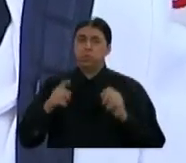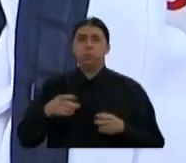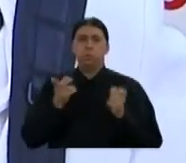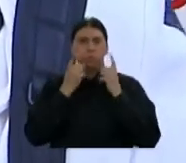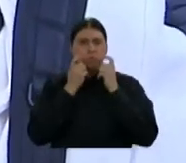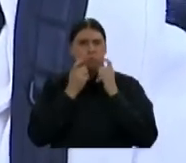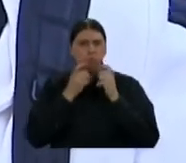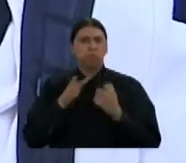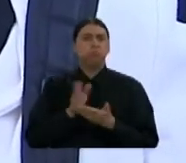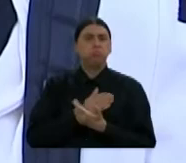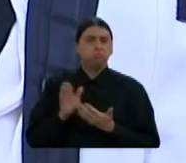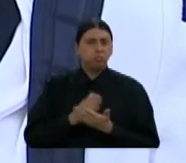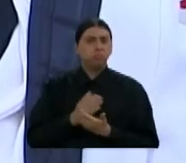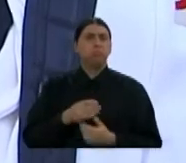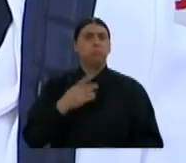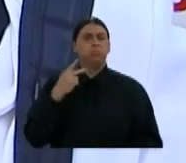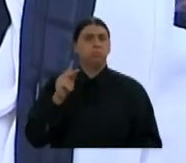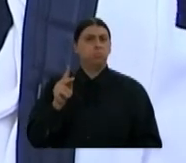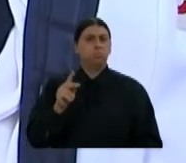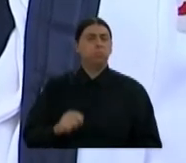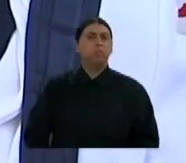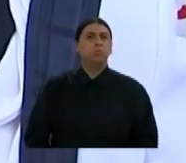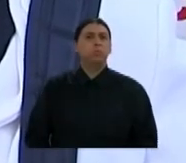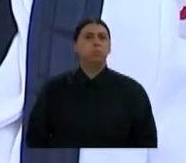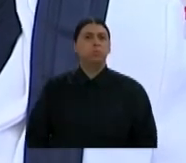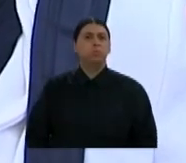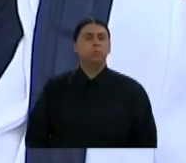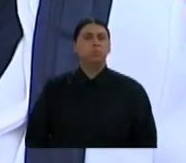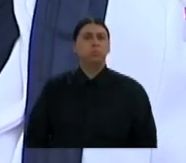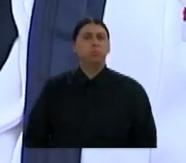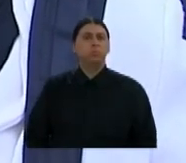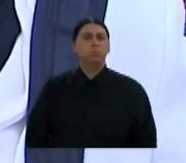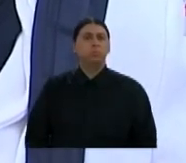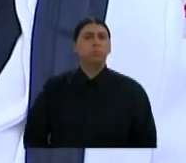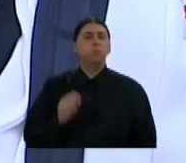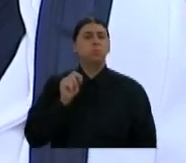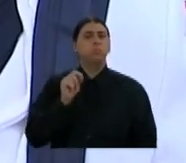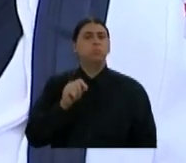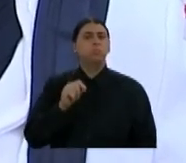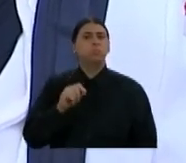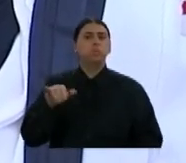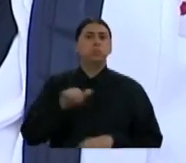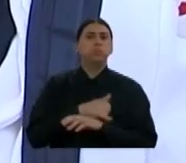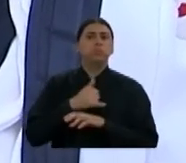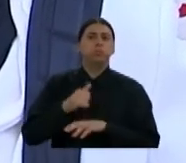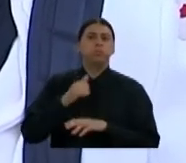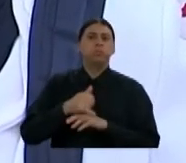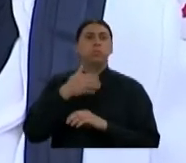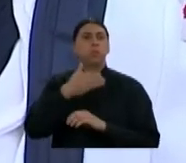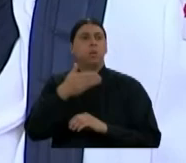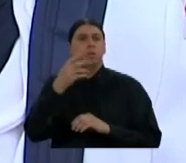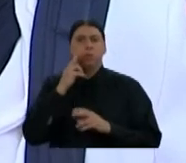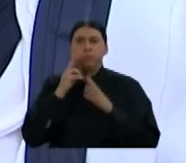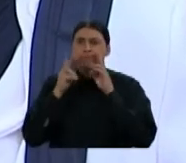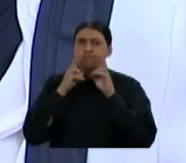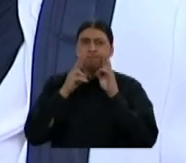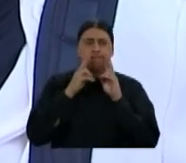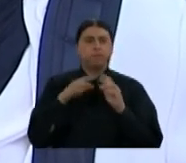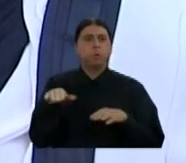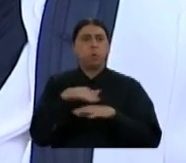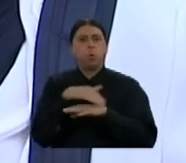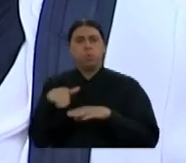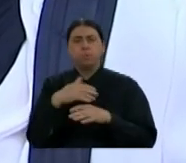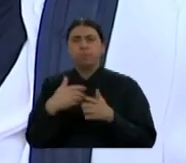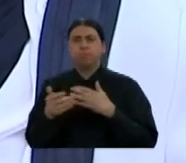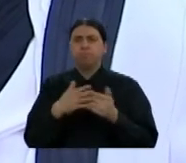observando assim a o que está por aí né de crianças atiradas na